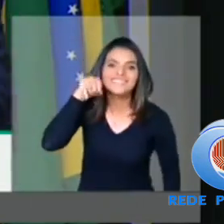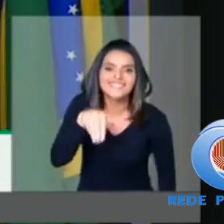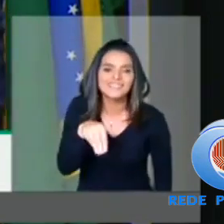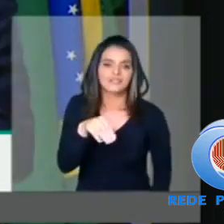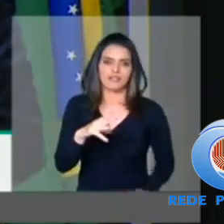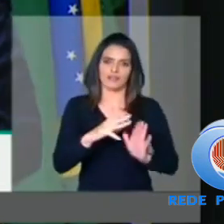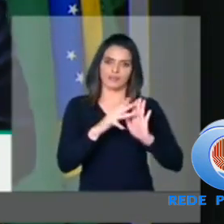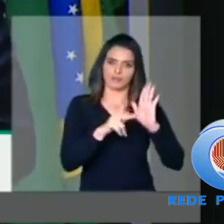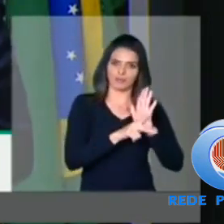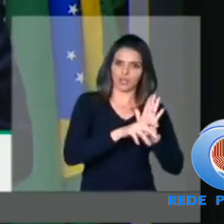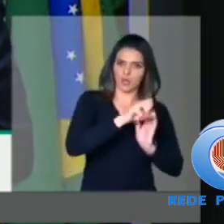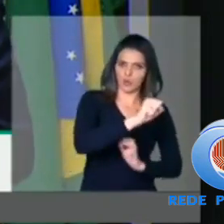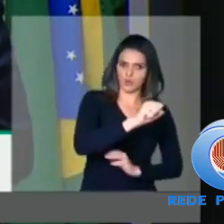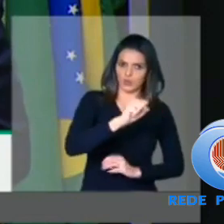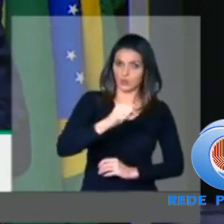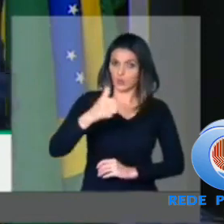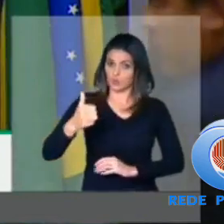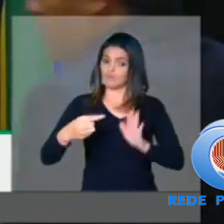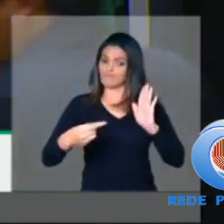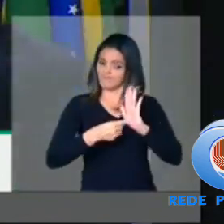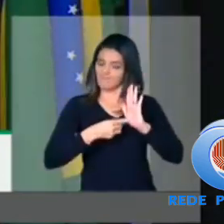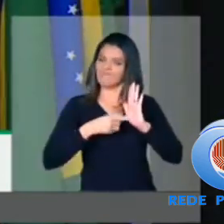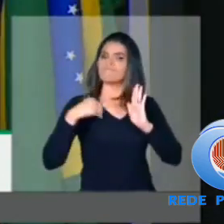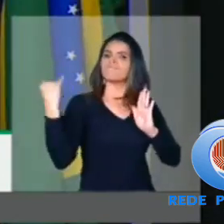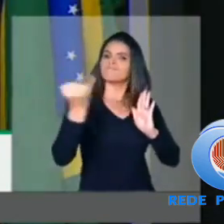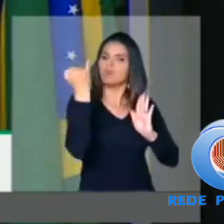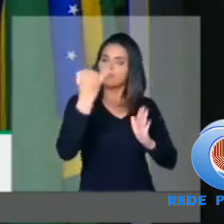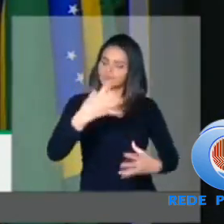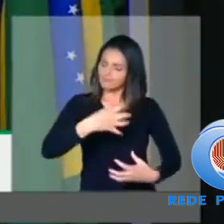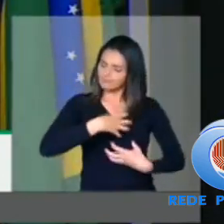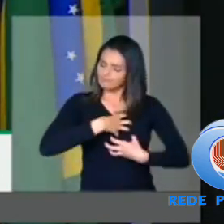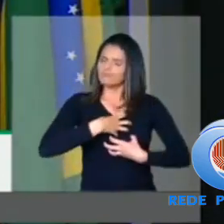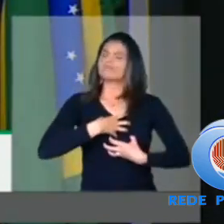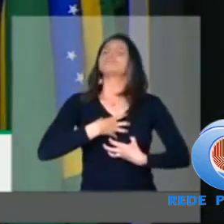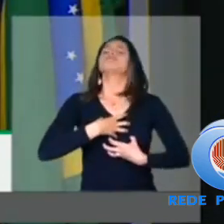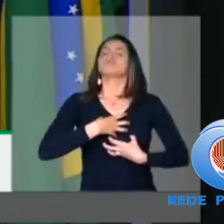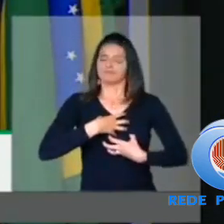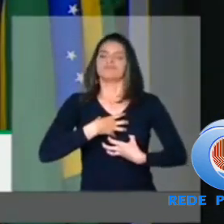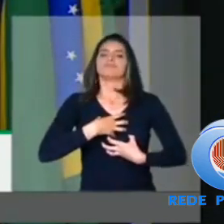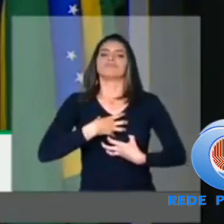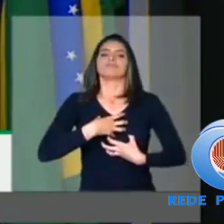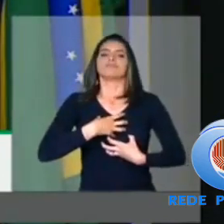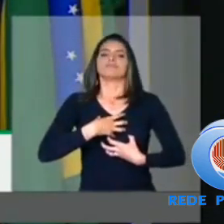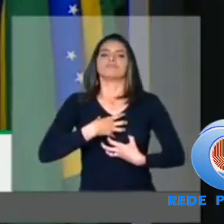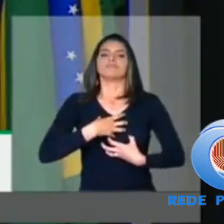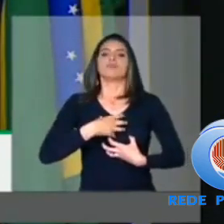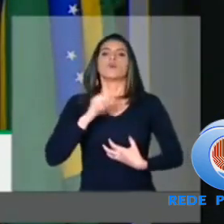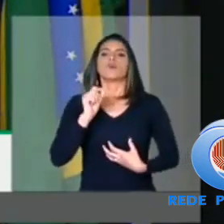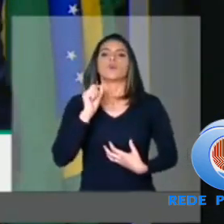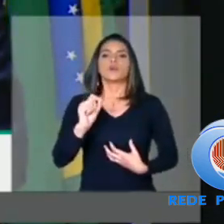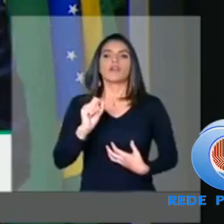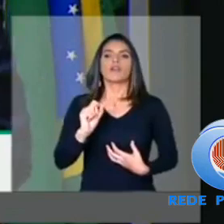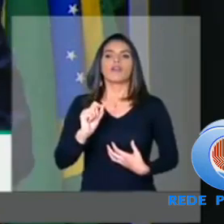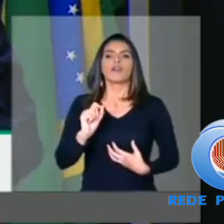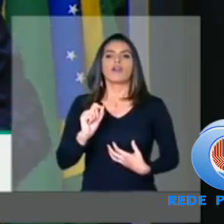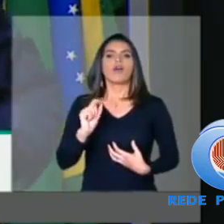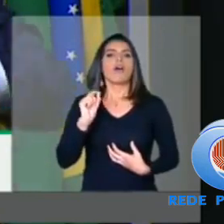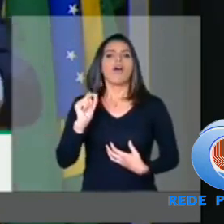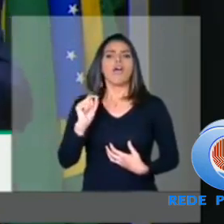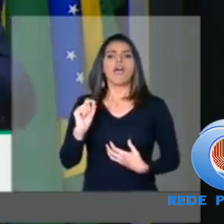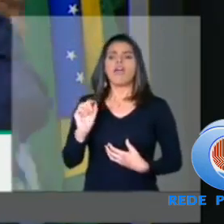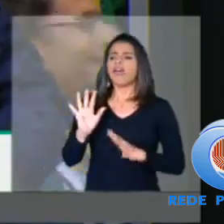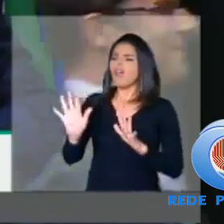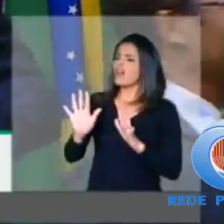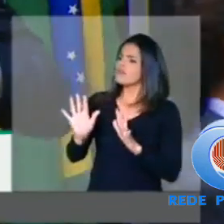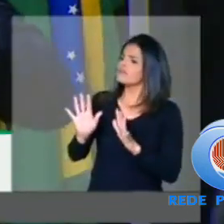MP 881 é muito importante. E é esse o sentimento que nós temos, restringindo a atuação do Estado